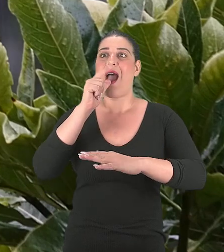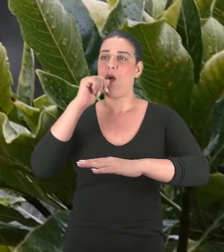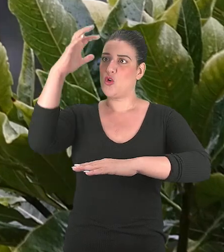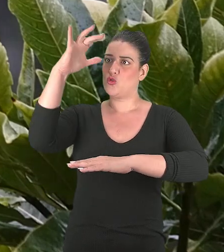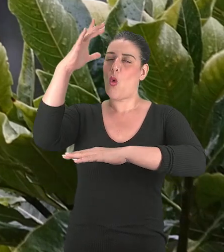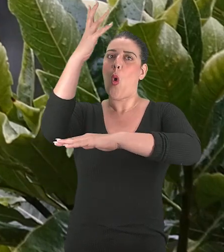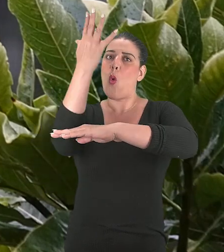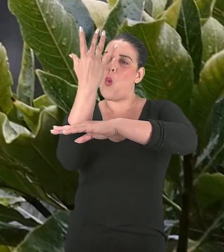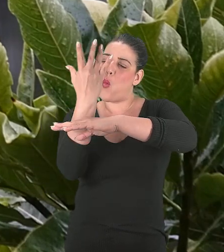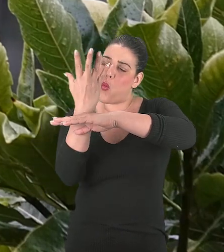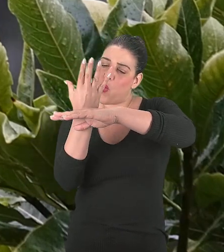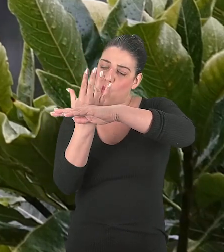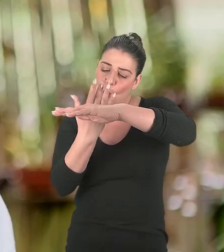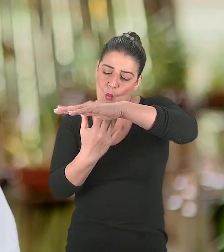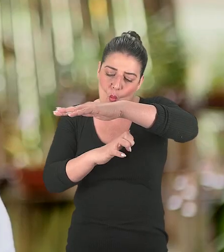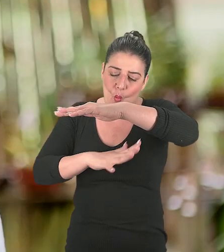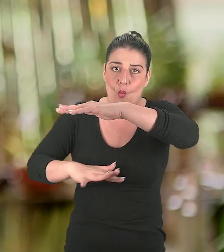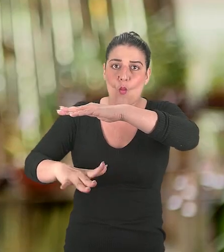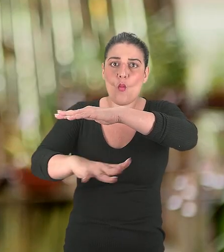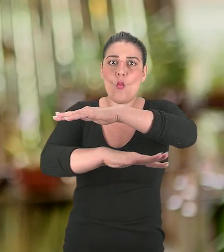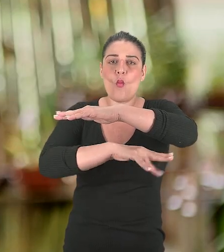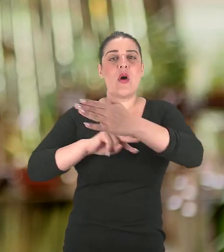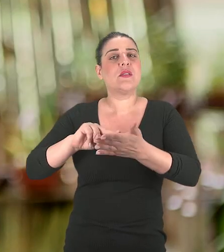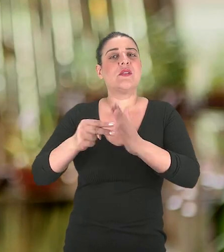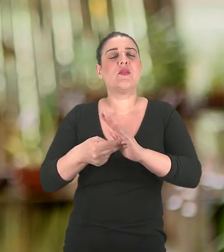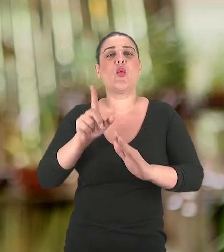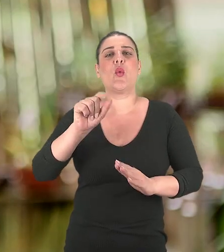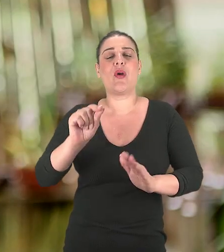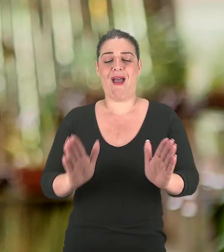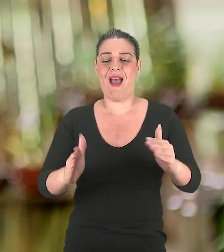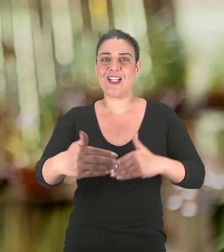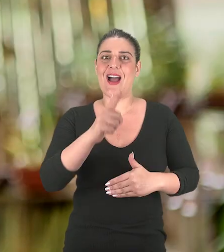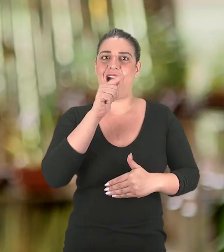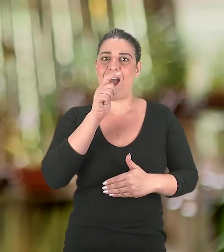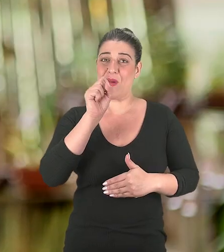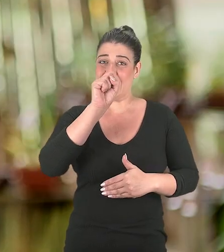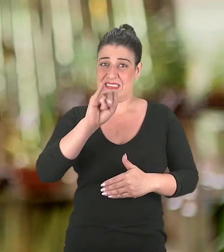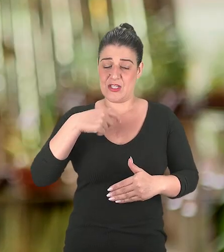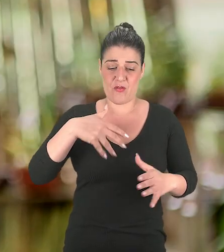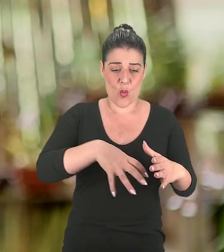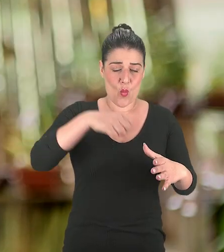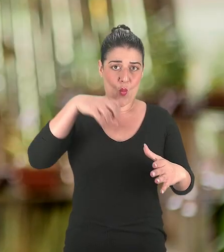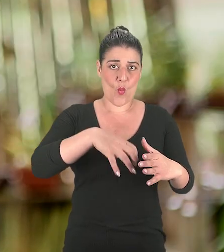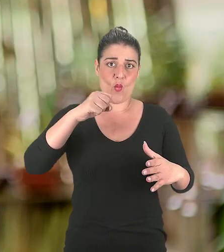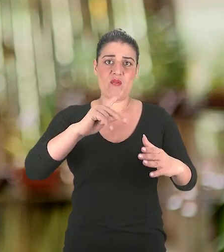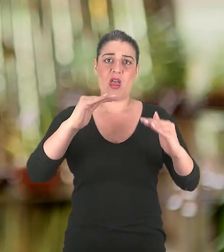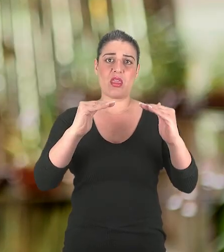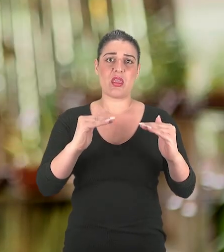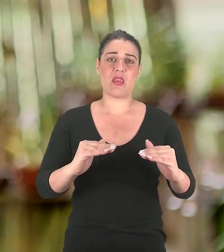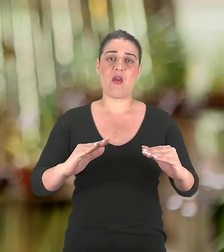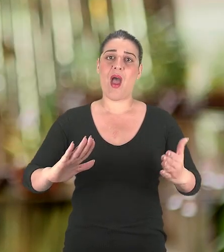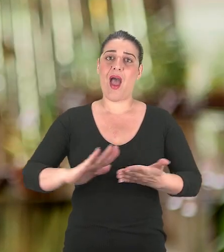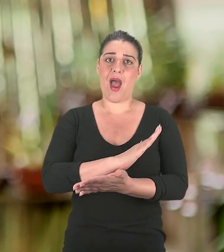para alimentar os lençóis freáticos. Porque eles são uma caixa d'água, na verdade, né, que se você só for utilizando, ela vai abaixando de nível,